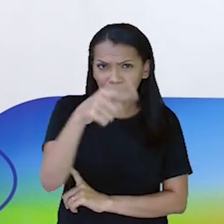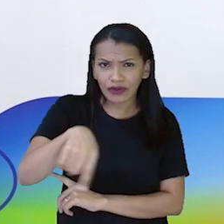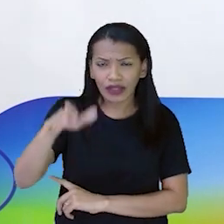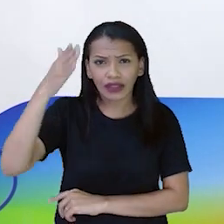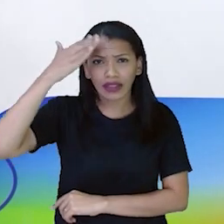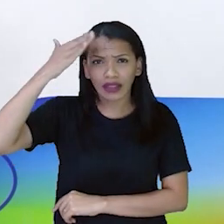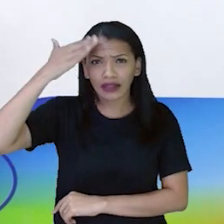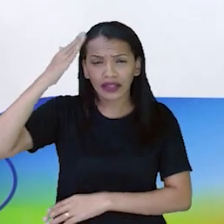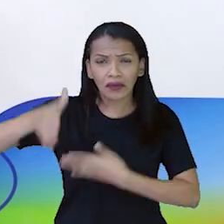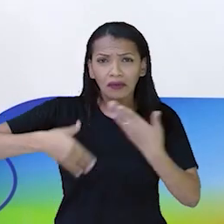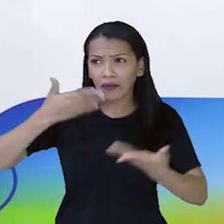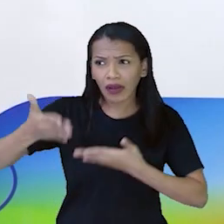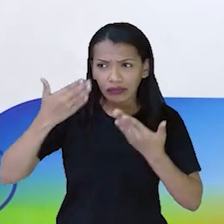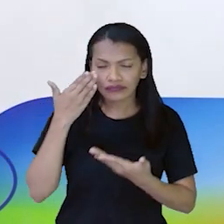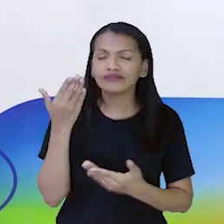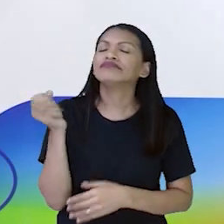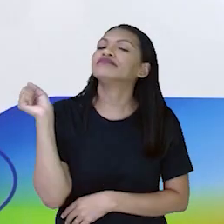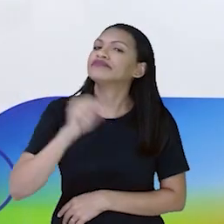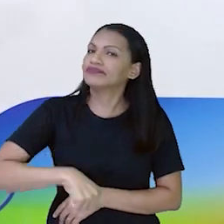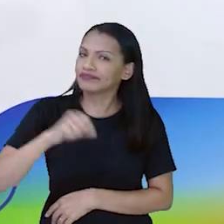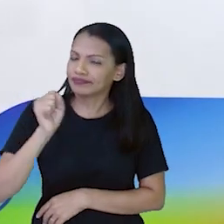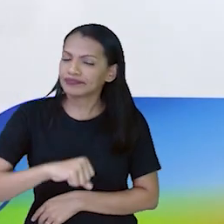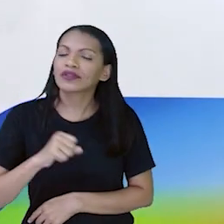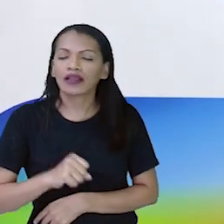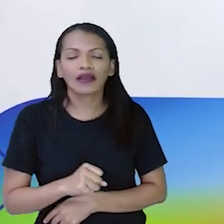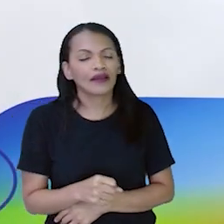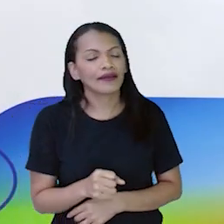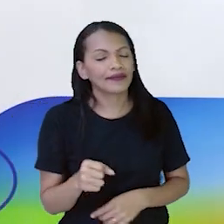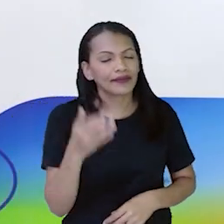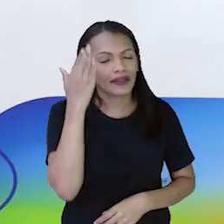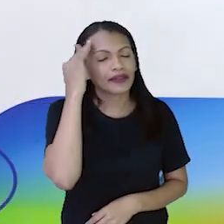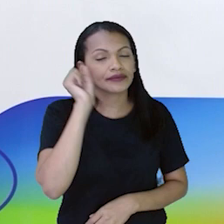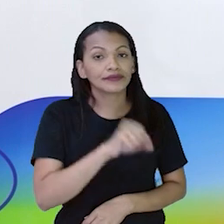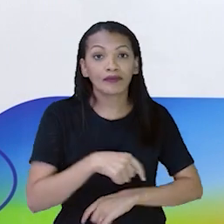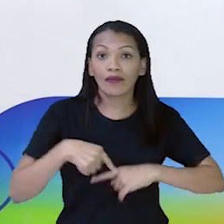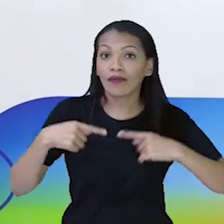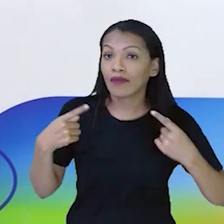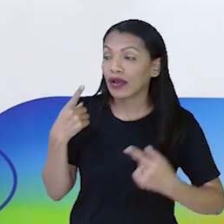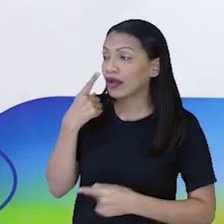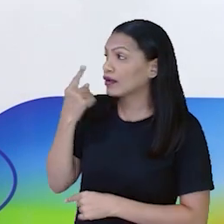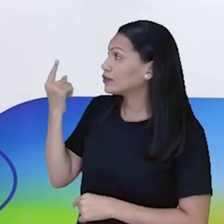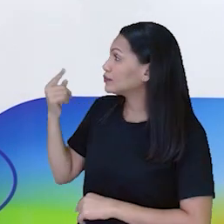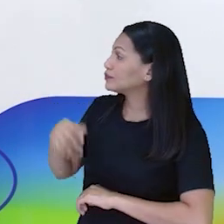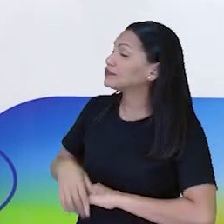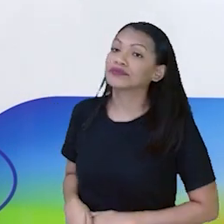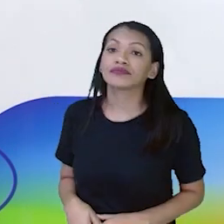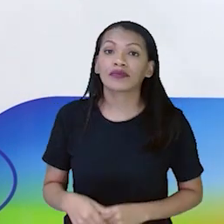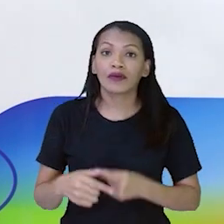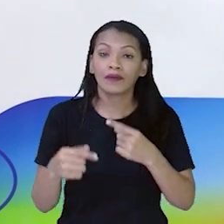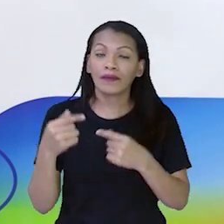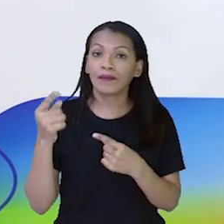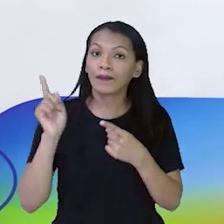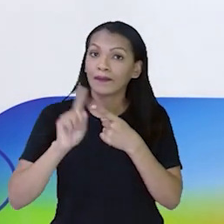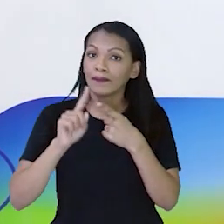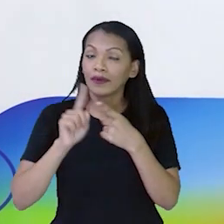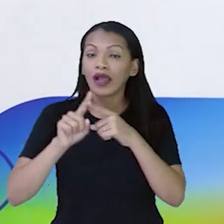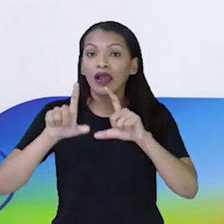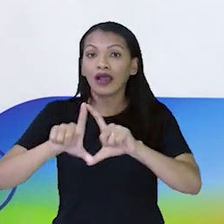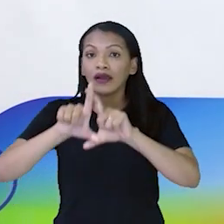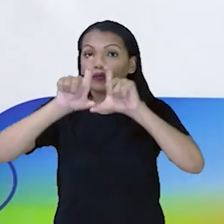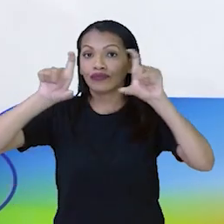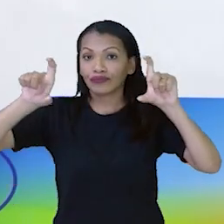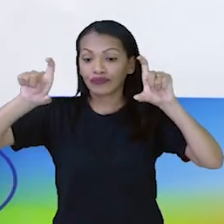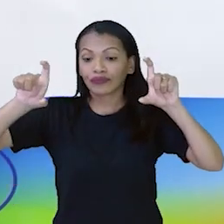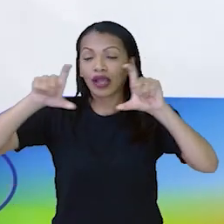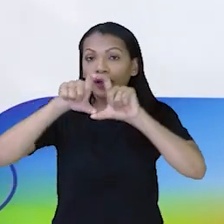aqui, professora Abigail? Vamos lá, né? Então, vamos por partes. Olha só, o título, ele geralmente fica na